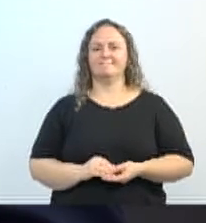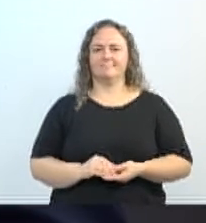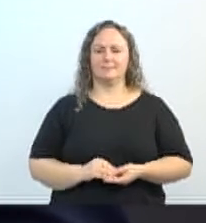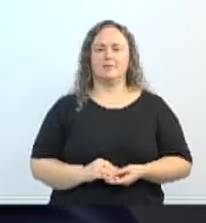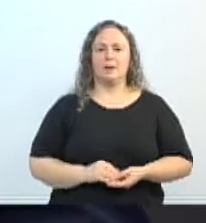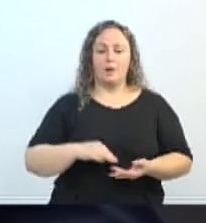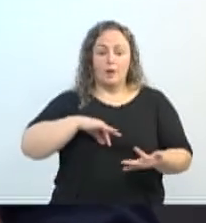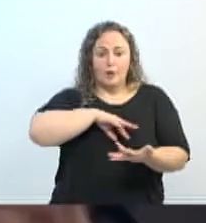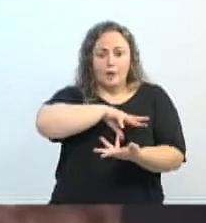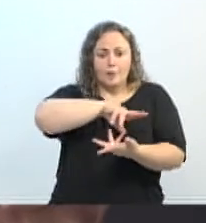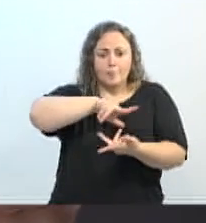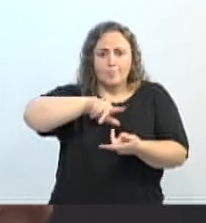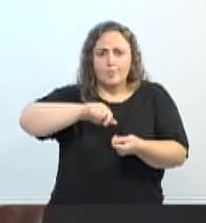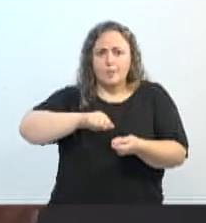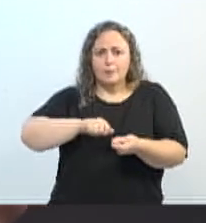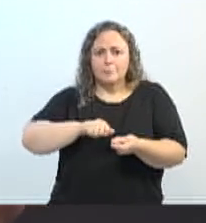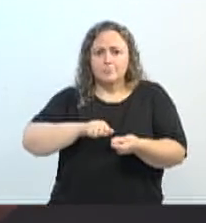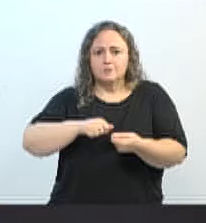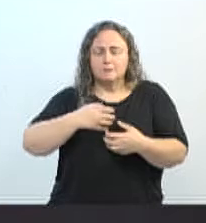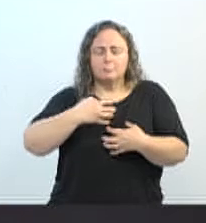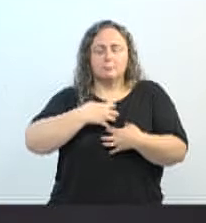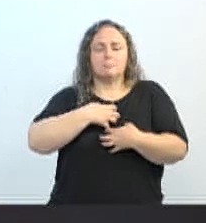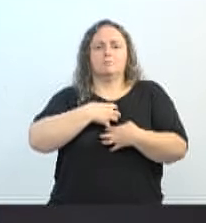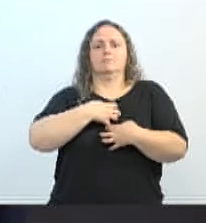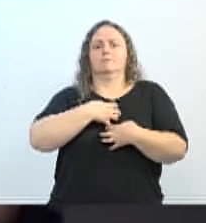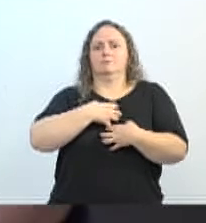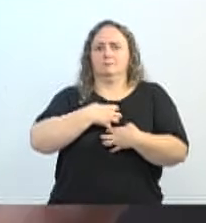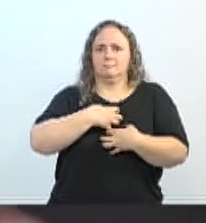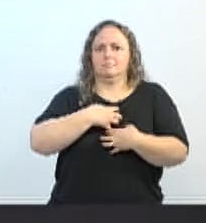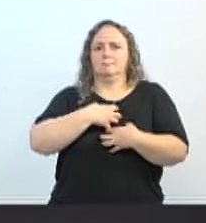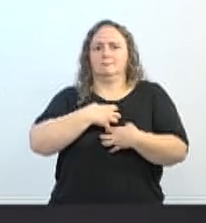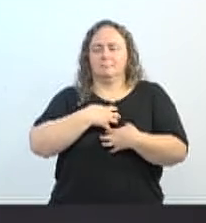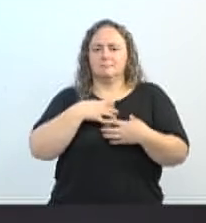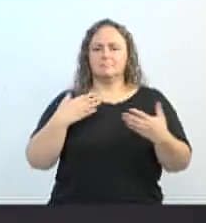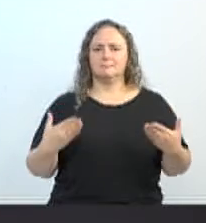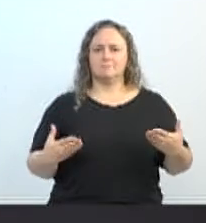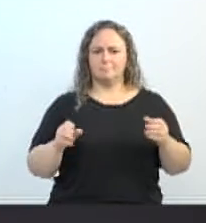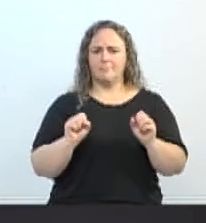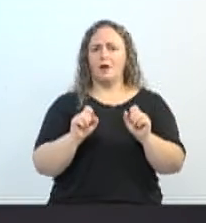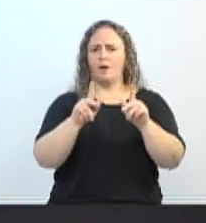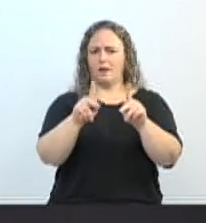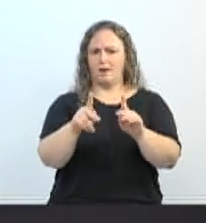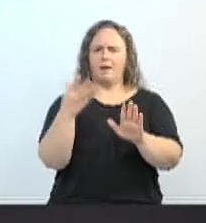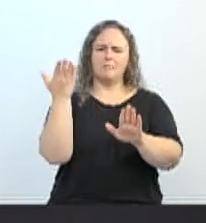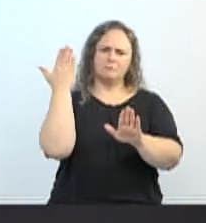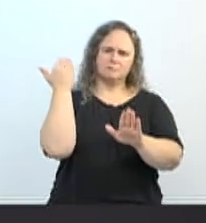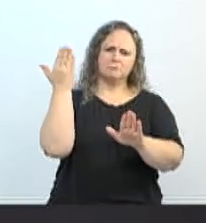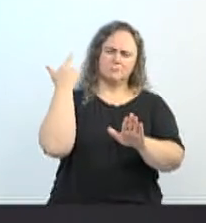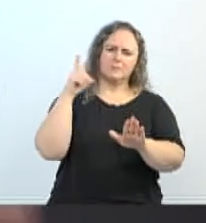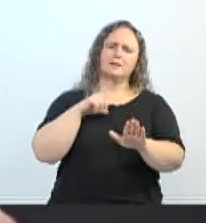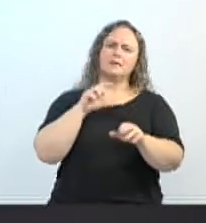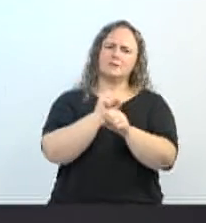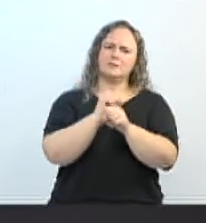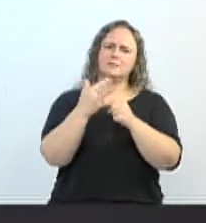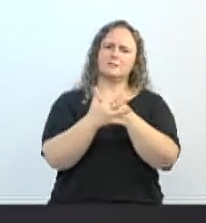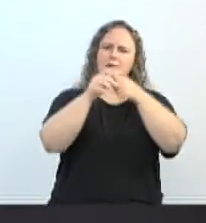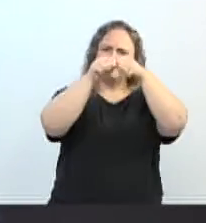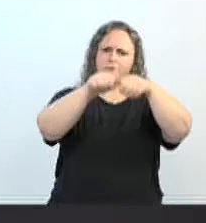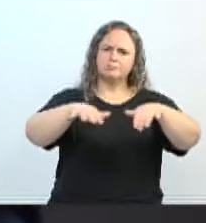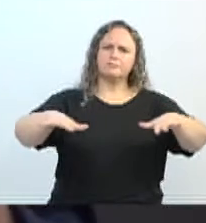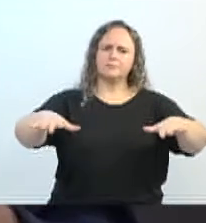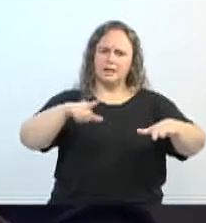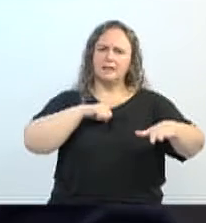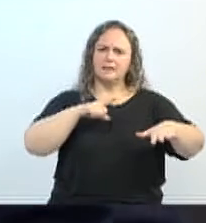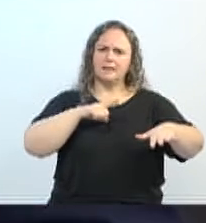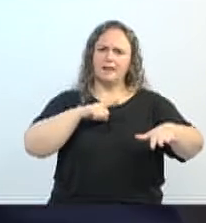humanidade como nunca antes, apesar de nós termos históricos de outras pandemias. Essa